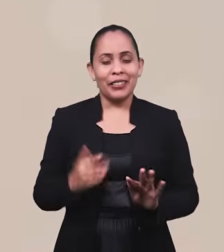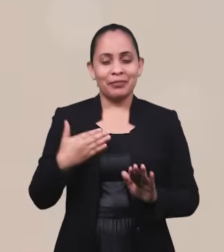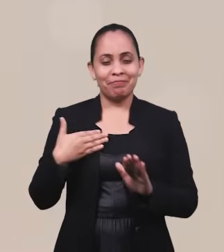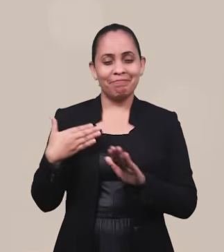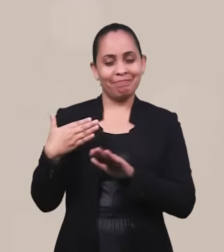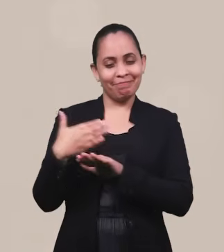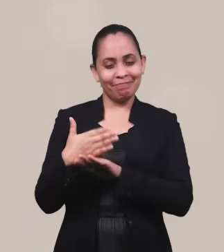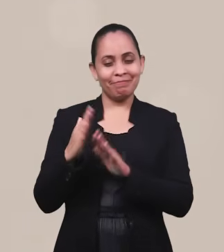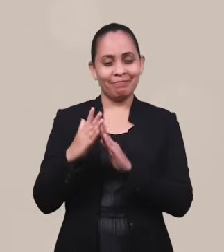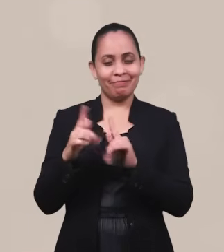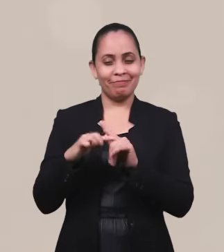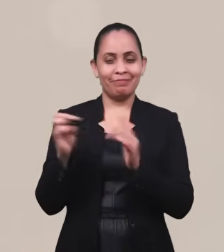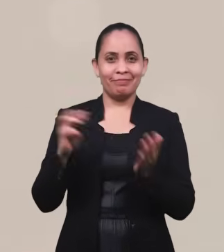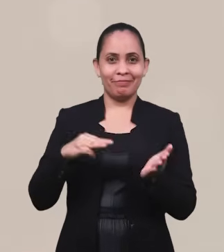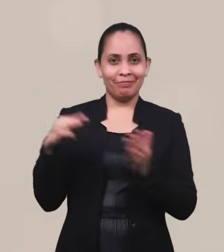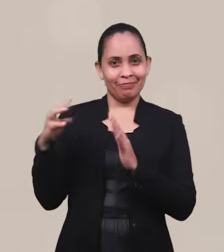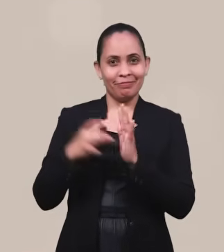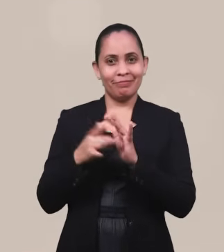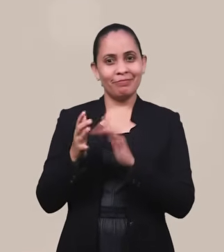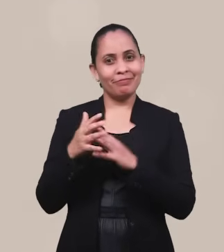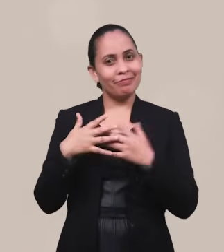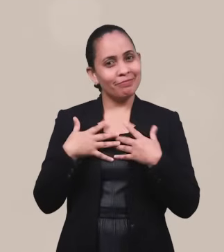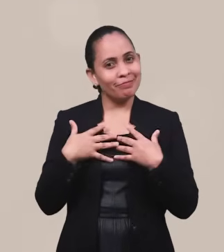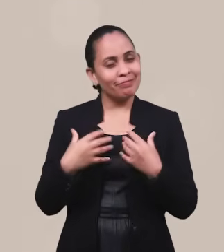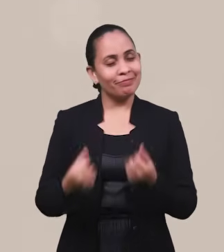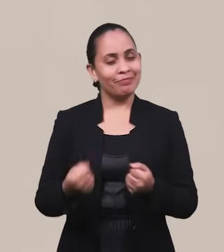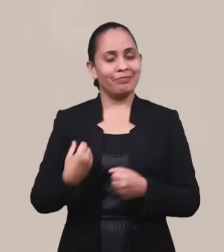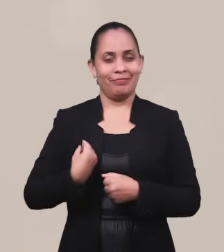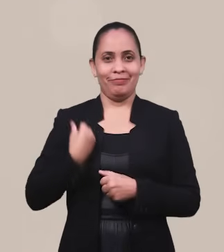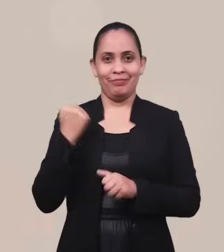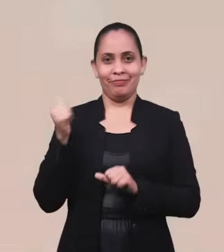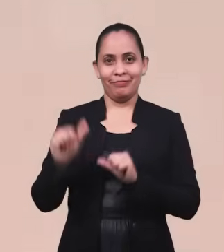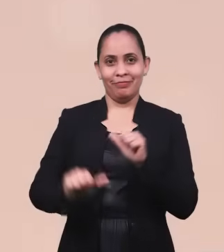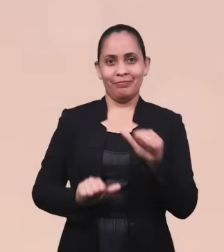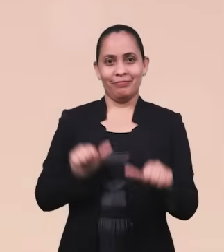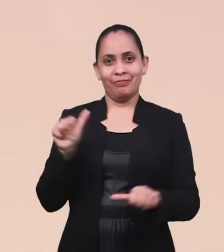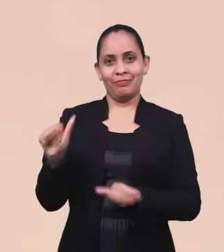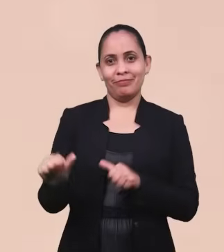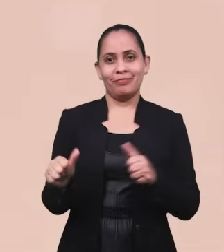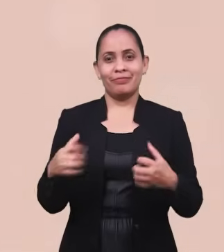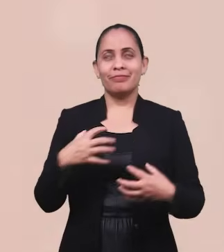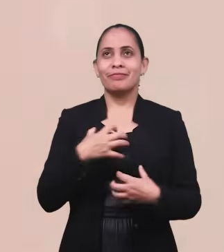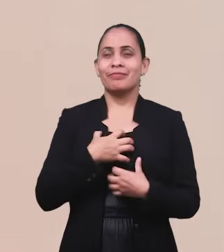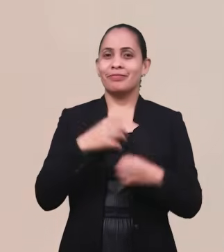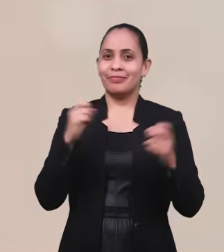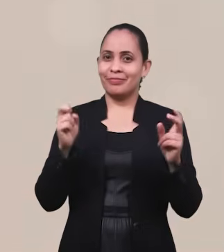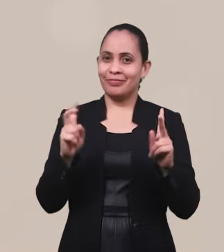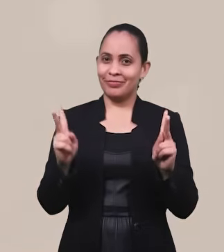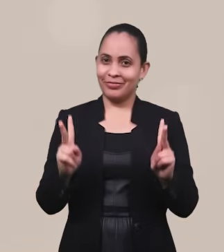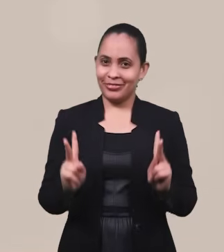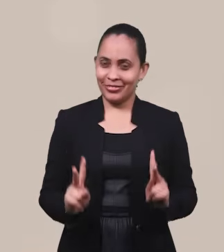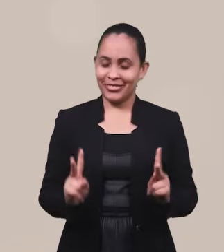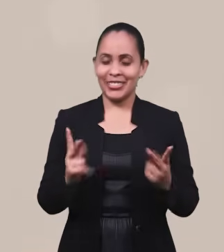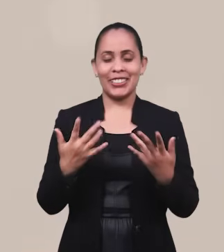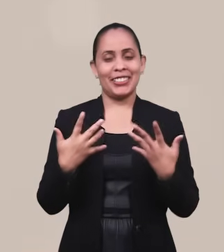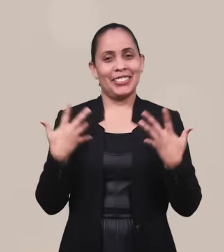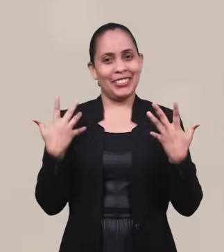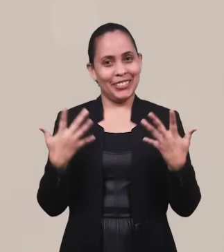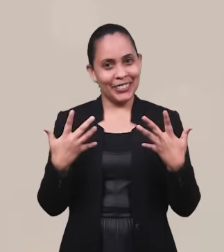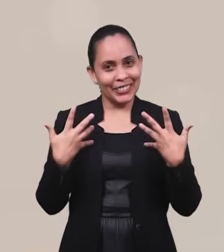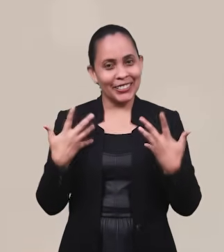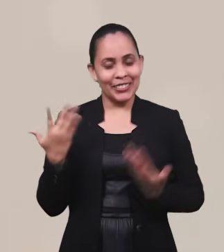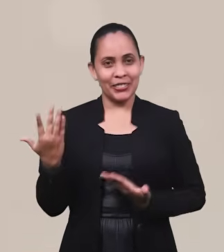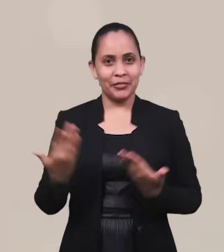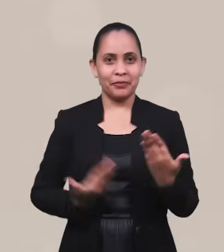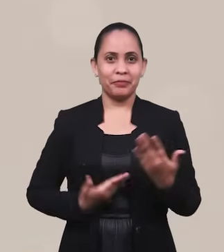esta obra, a minha vida se transformou, tenho muita paz, muita alegria de estar